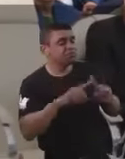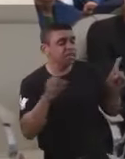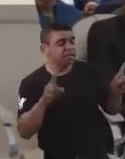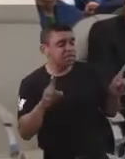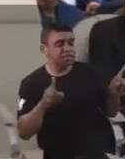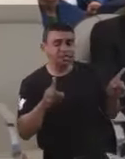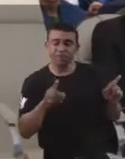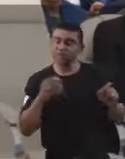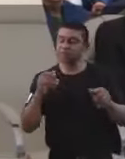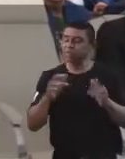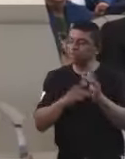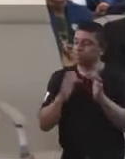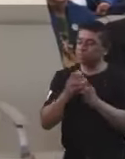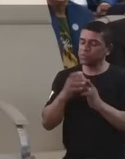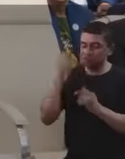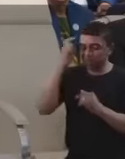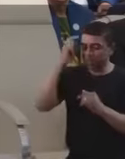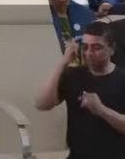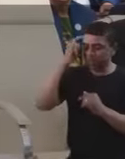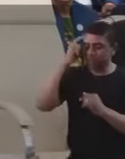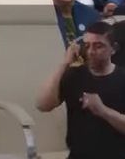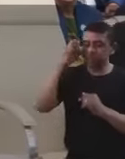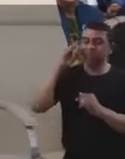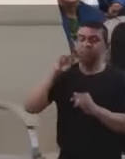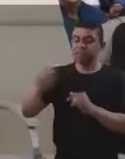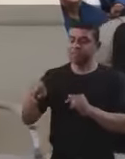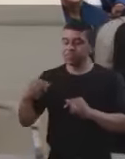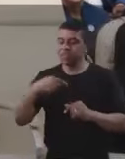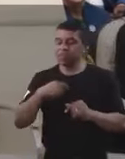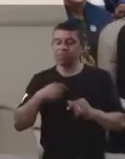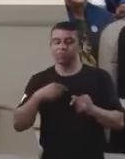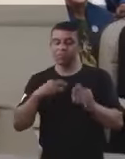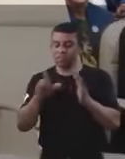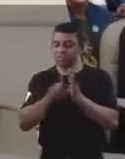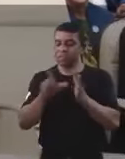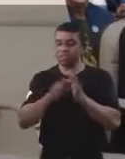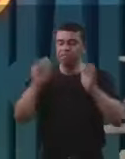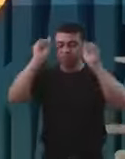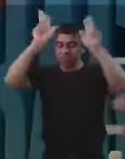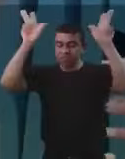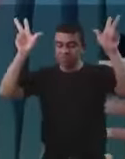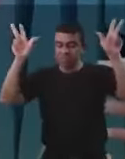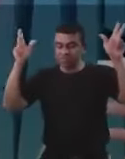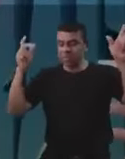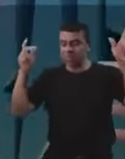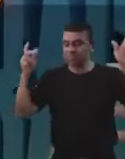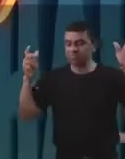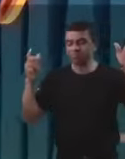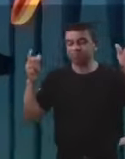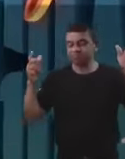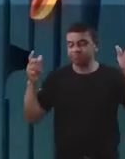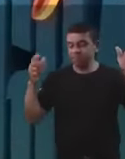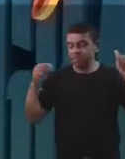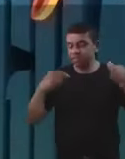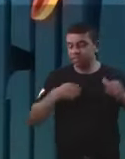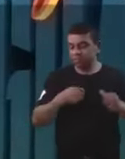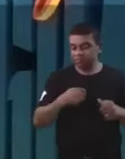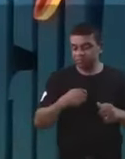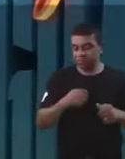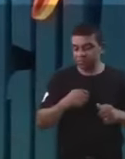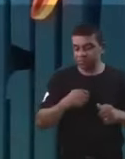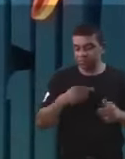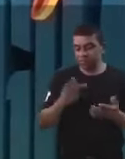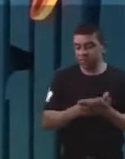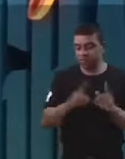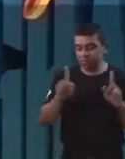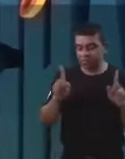contra a lei de Moisés, a pedra vem sobre mim. Se eu falar para matar, vão dizer que eu estou usurpando o poder de Roma. Aí Jesus escreve no chão,